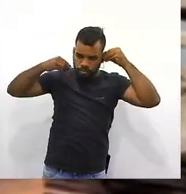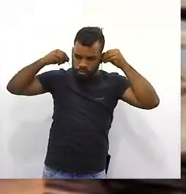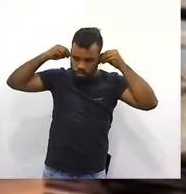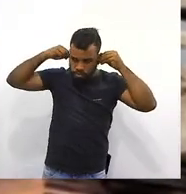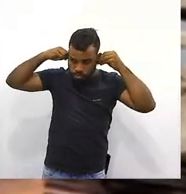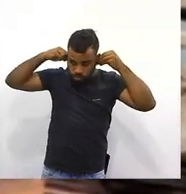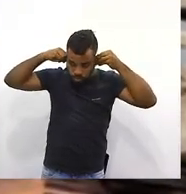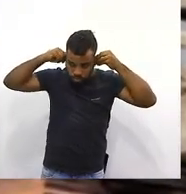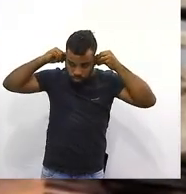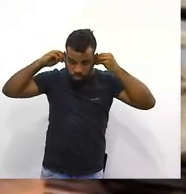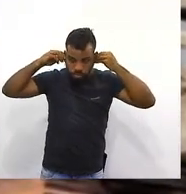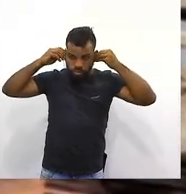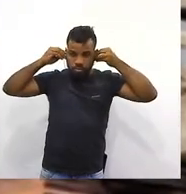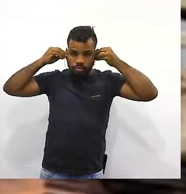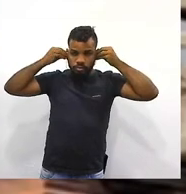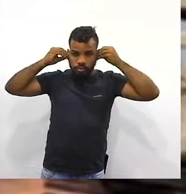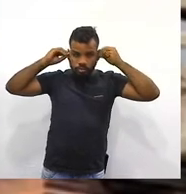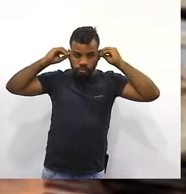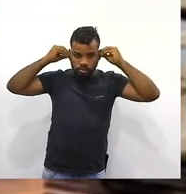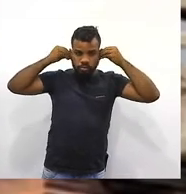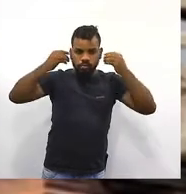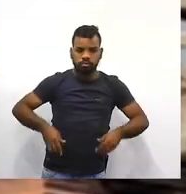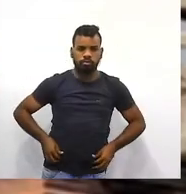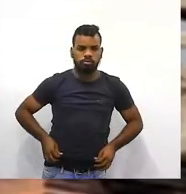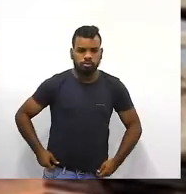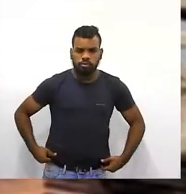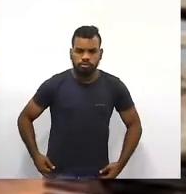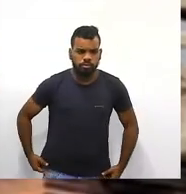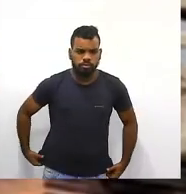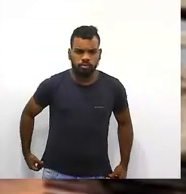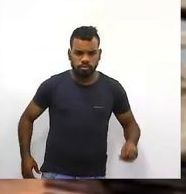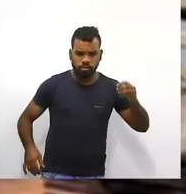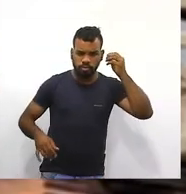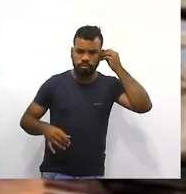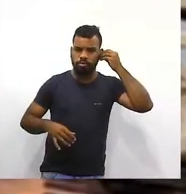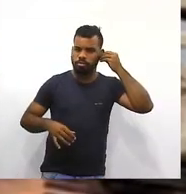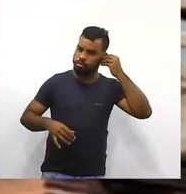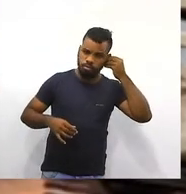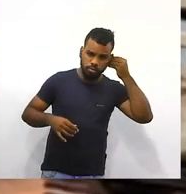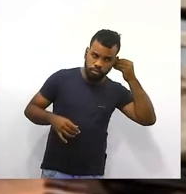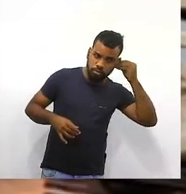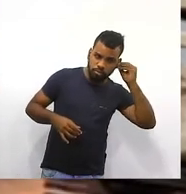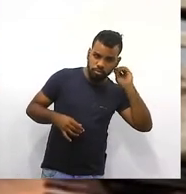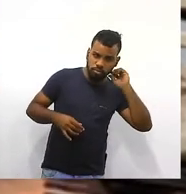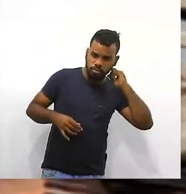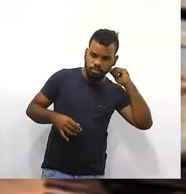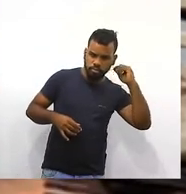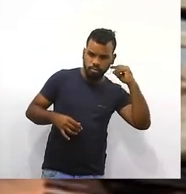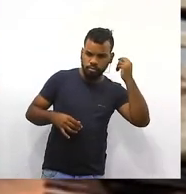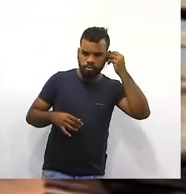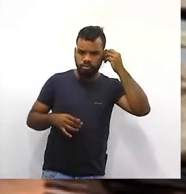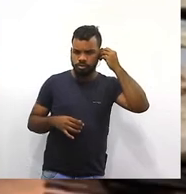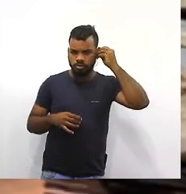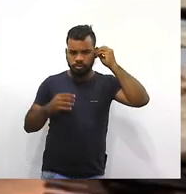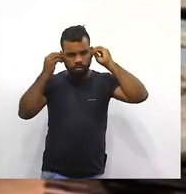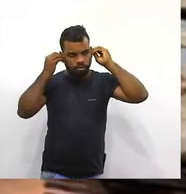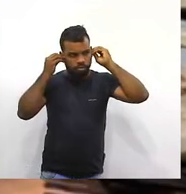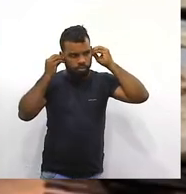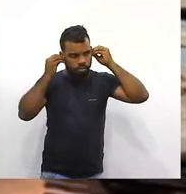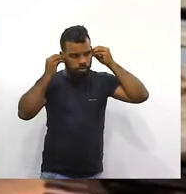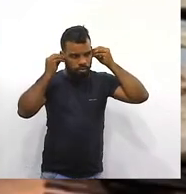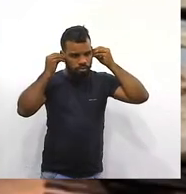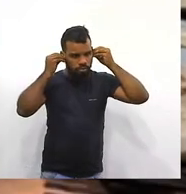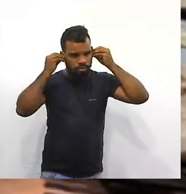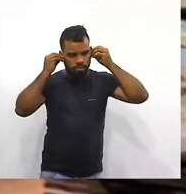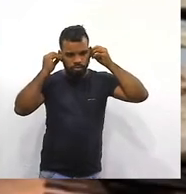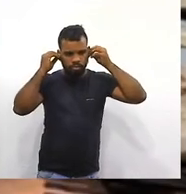da escola, para o Enem, enfim. Os livros de João Cabral de Melo, os livros de literatura trazem João Cabral de Melo Neto na famosa